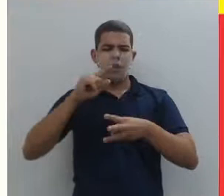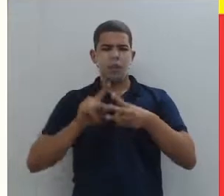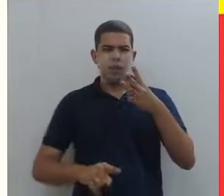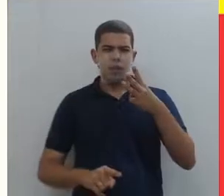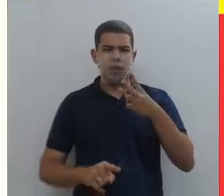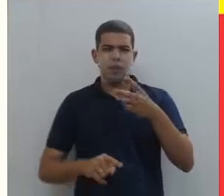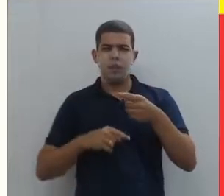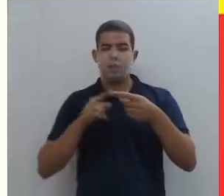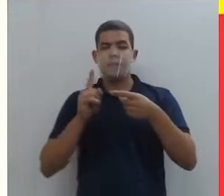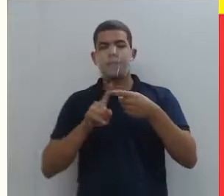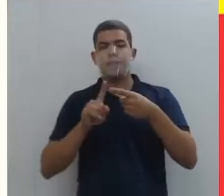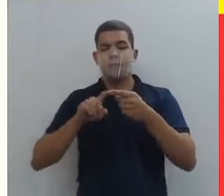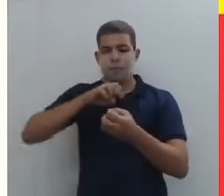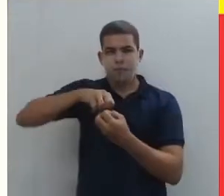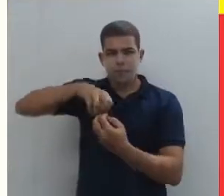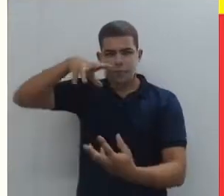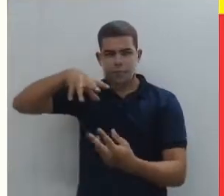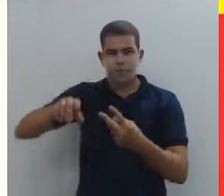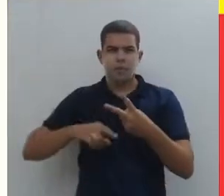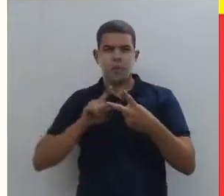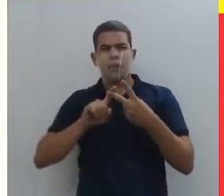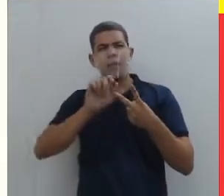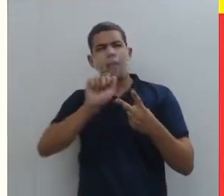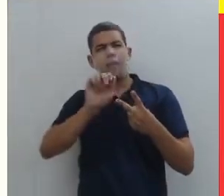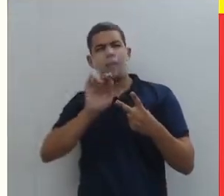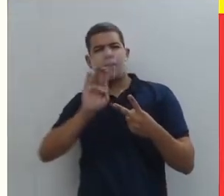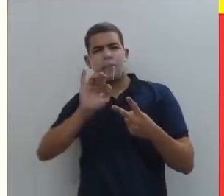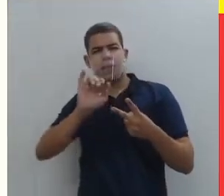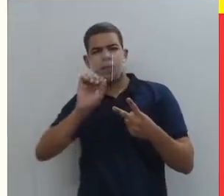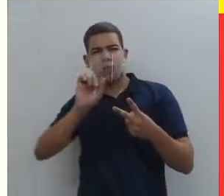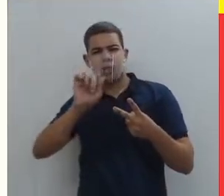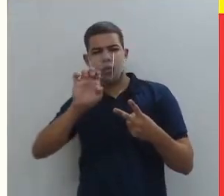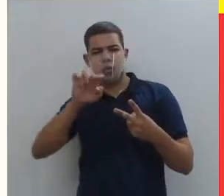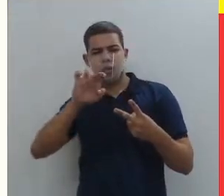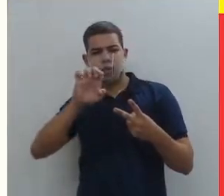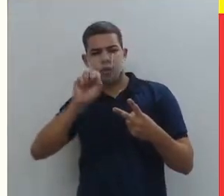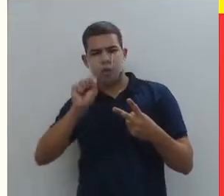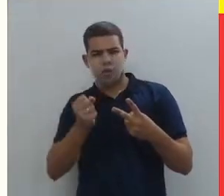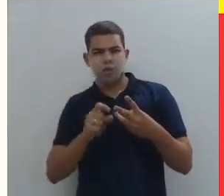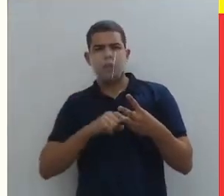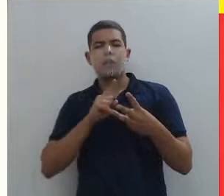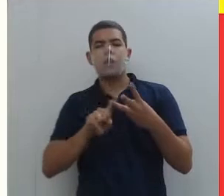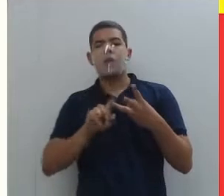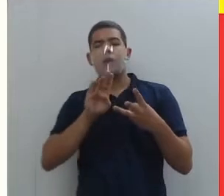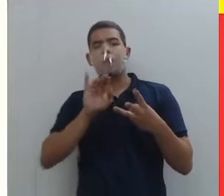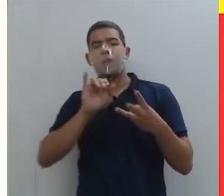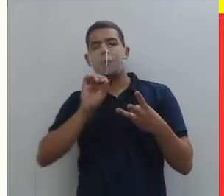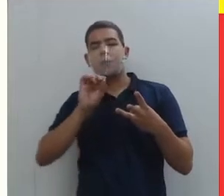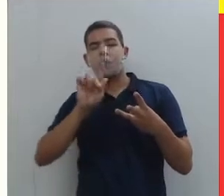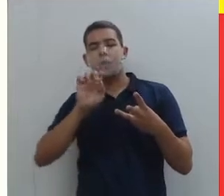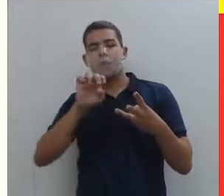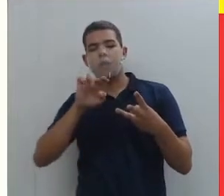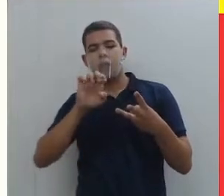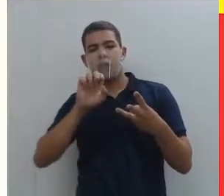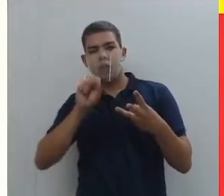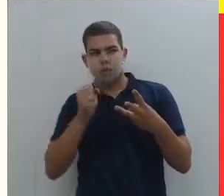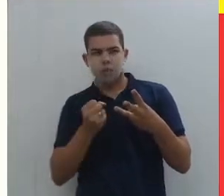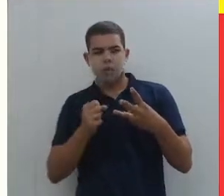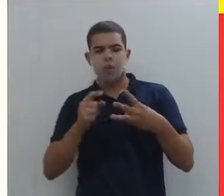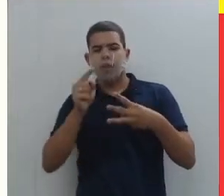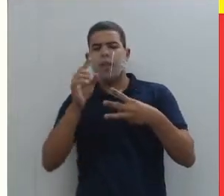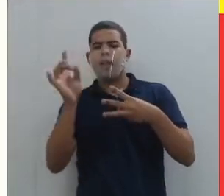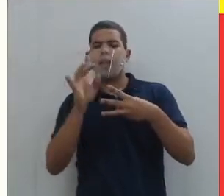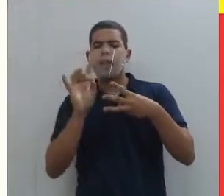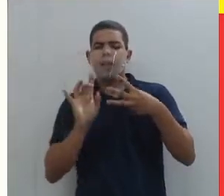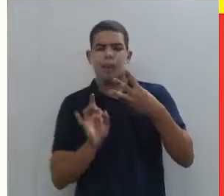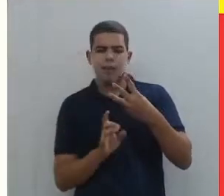do criacionismo, a biogênese e biogênese. E aí a gente vai tentar hoje defini-la, cada